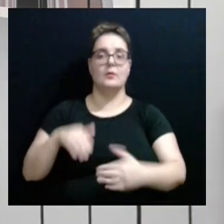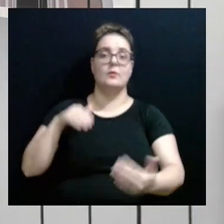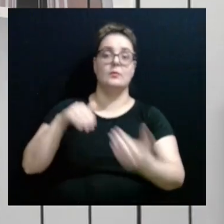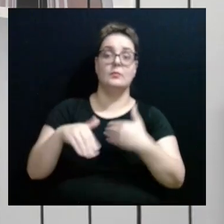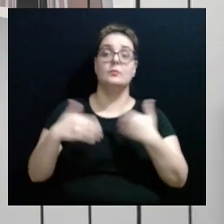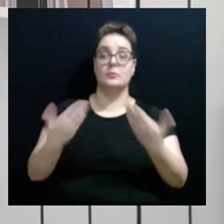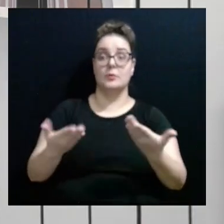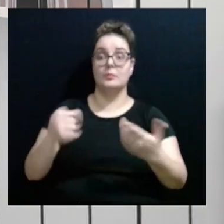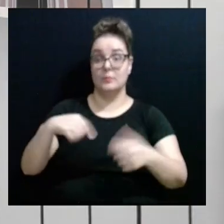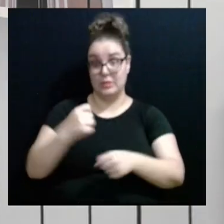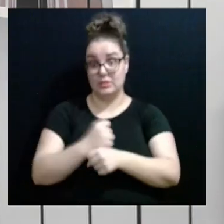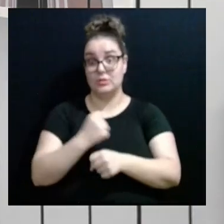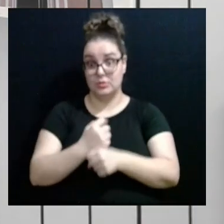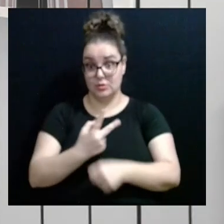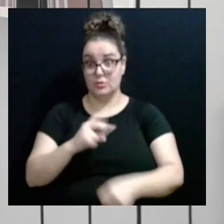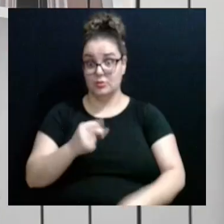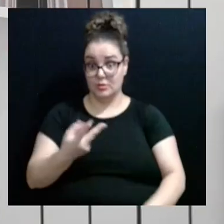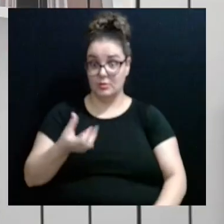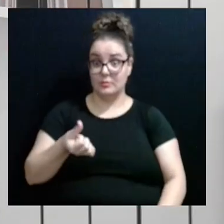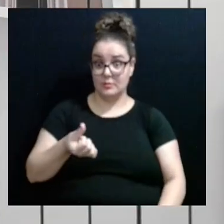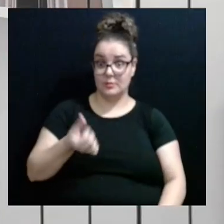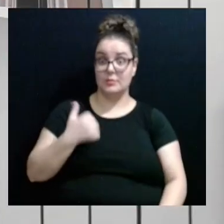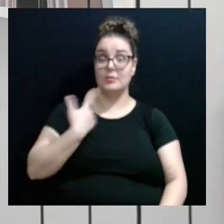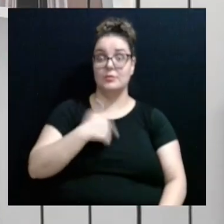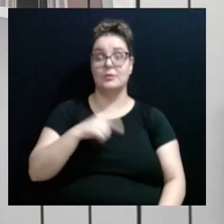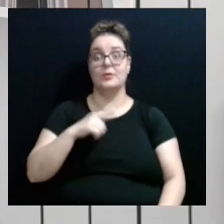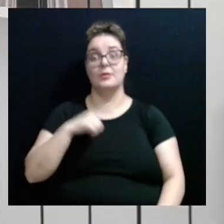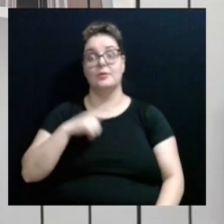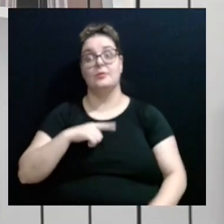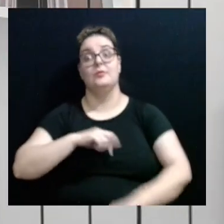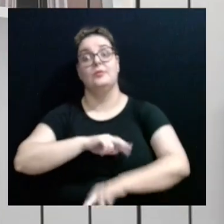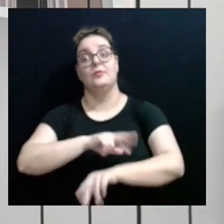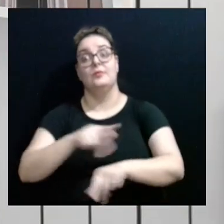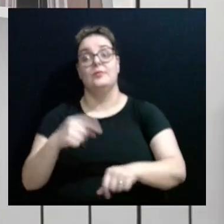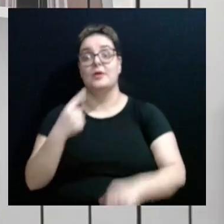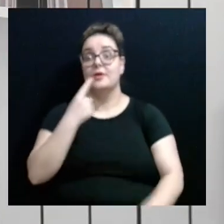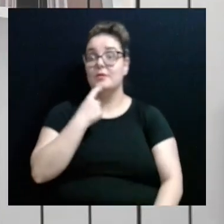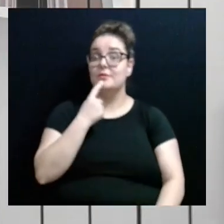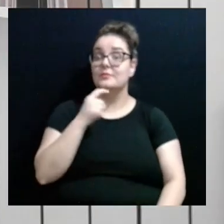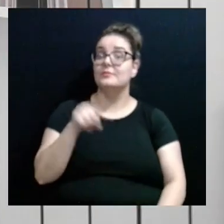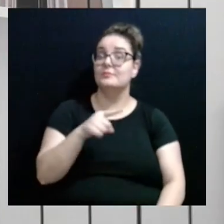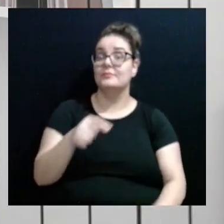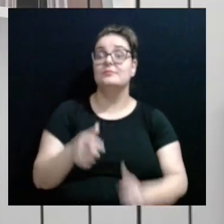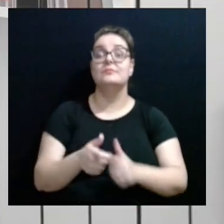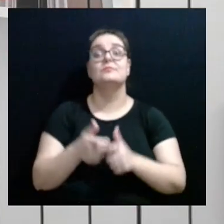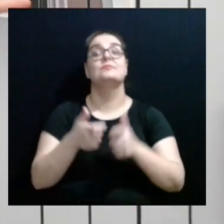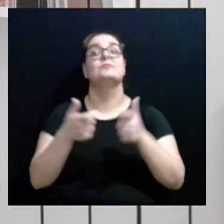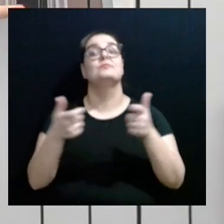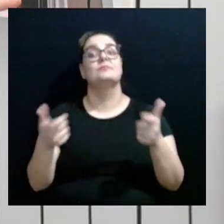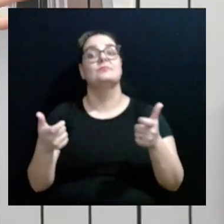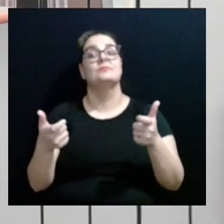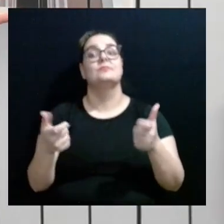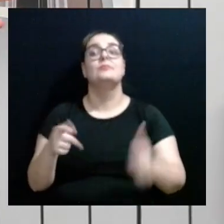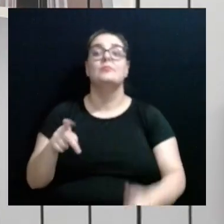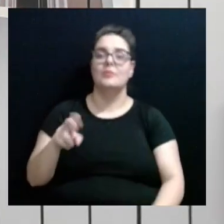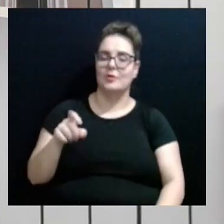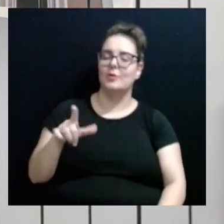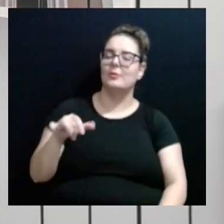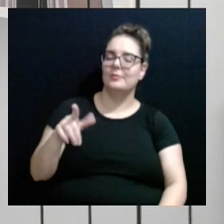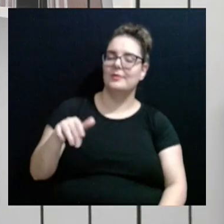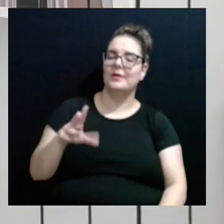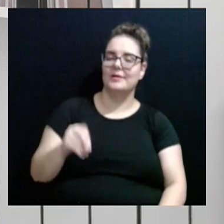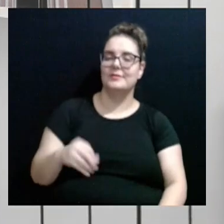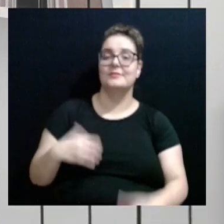de 2026 nós vamos ter muitos feriados e a maioria prolongados. Então nós vamos dar dicas